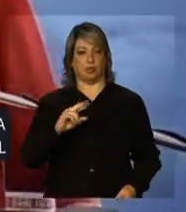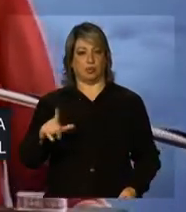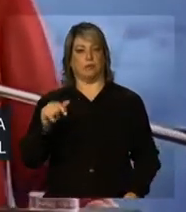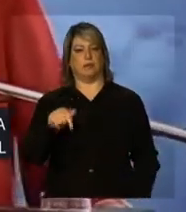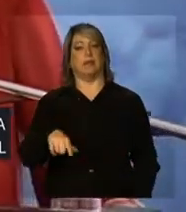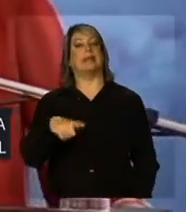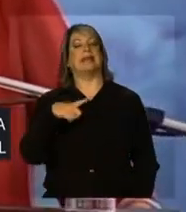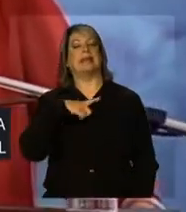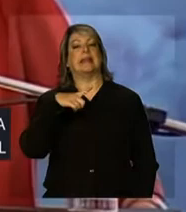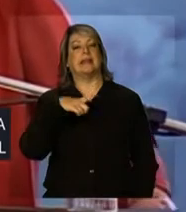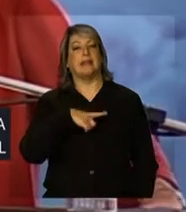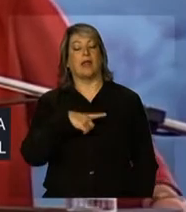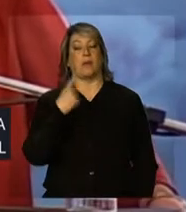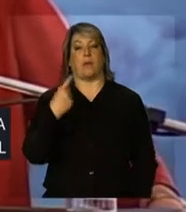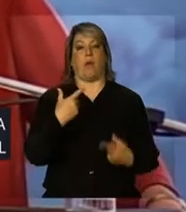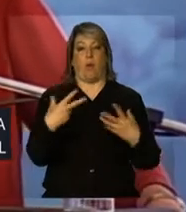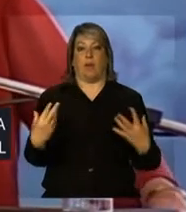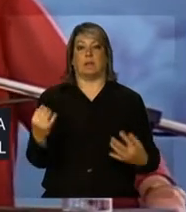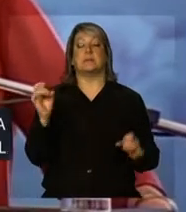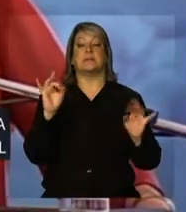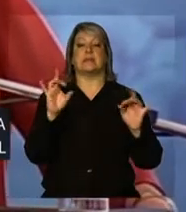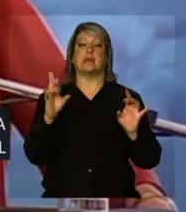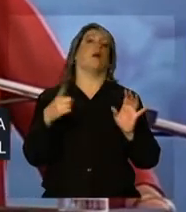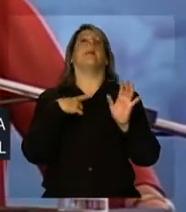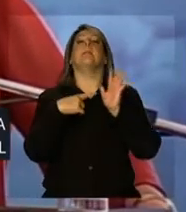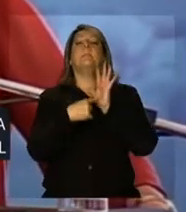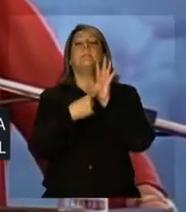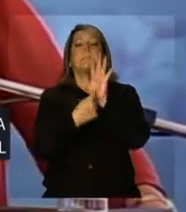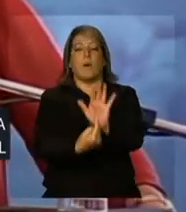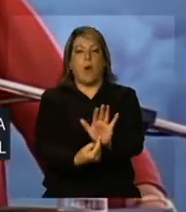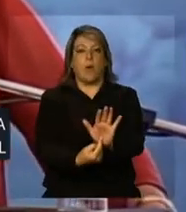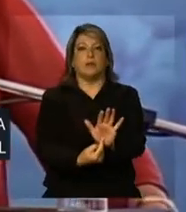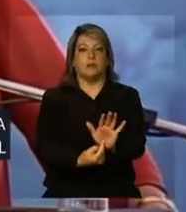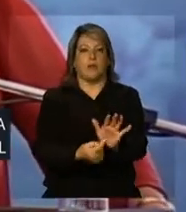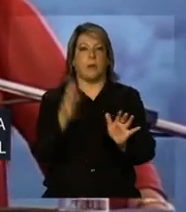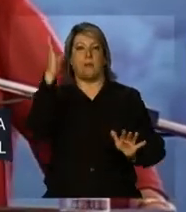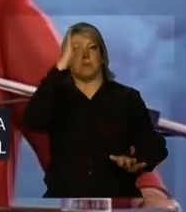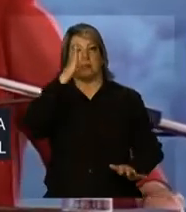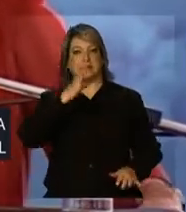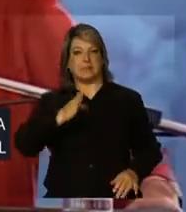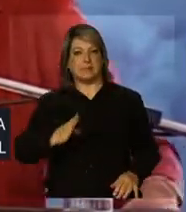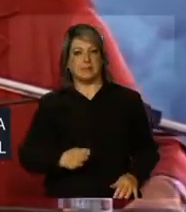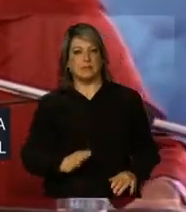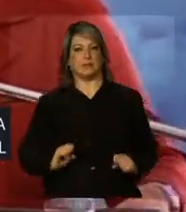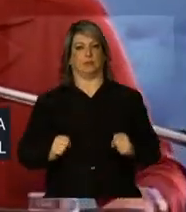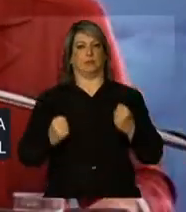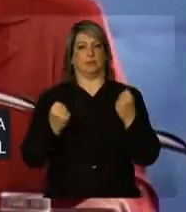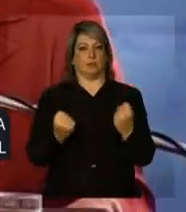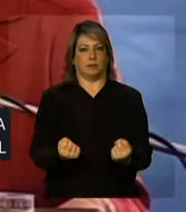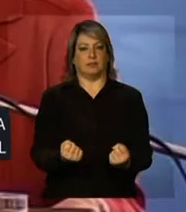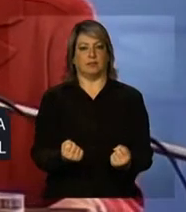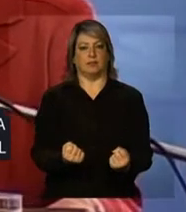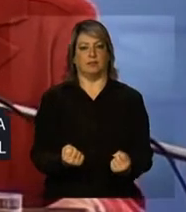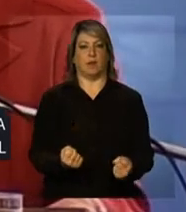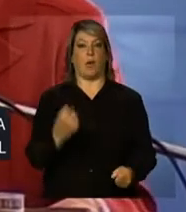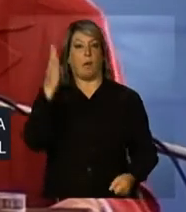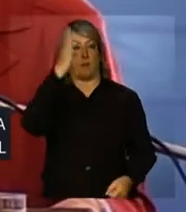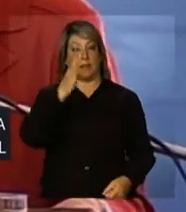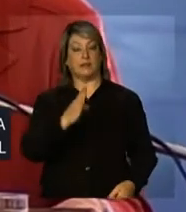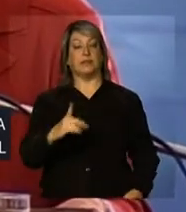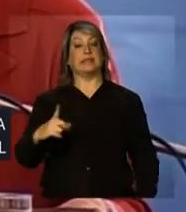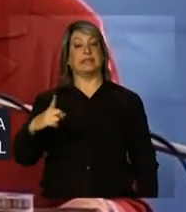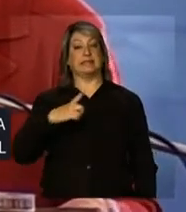efeito especial ela mostra o Brasil pujante ela mostra o Brasil que